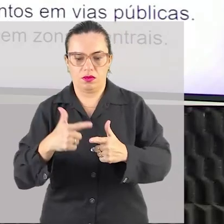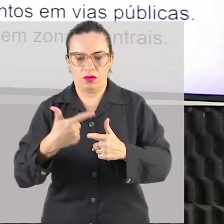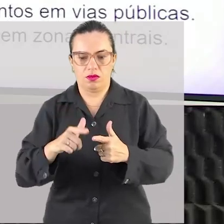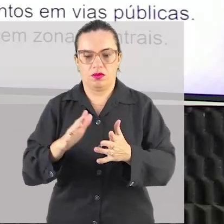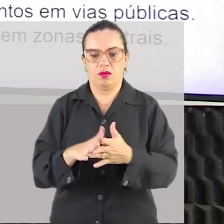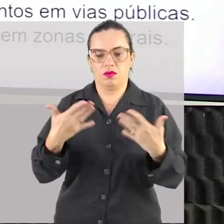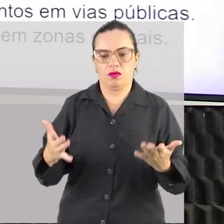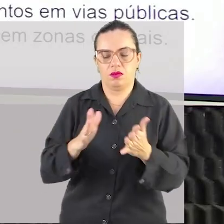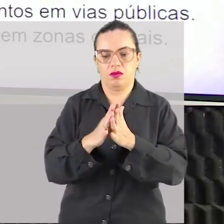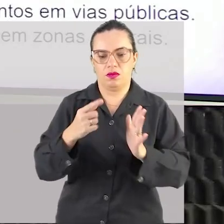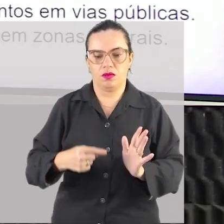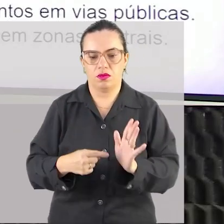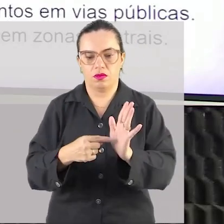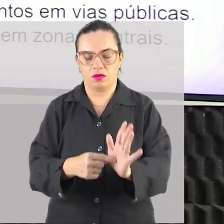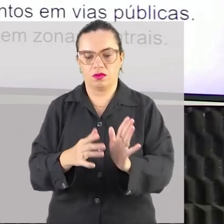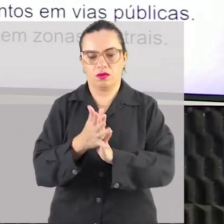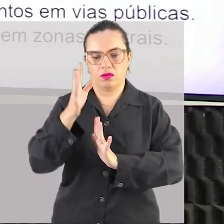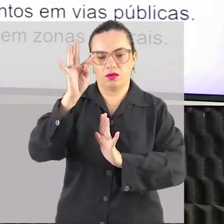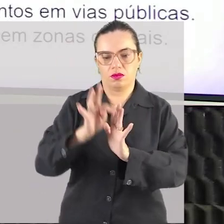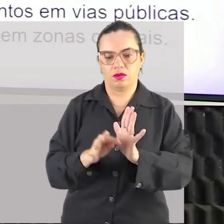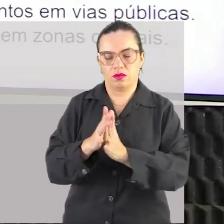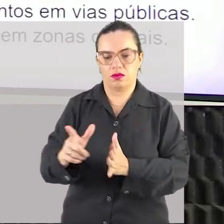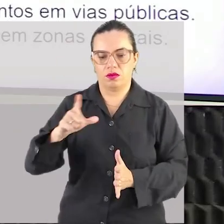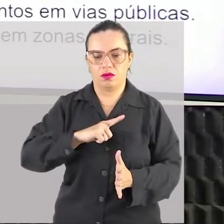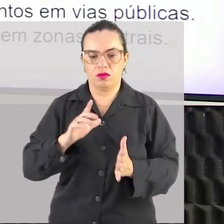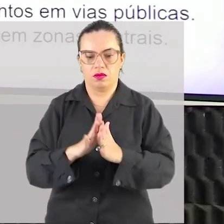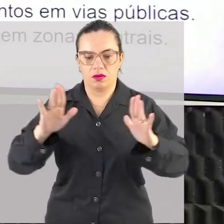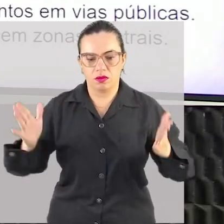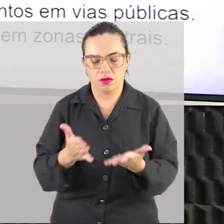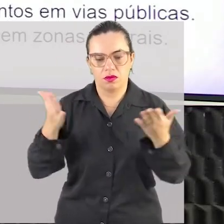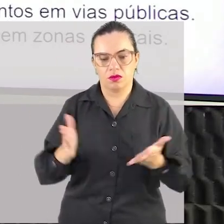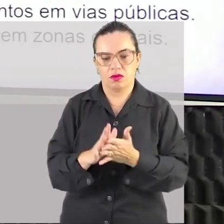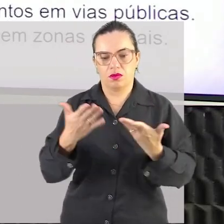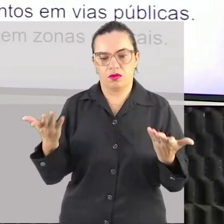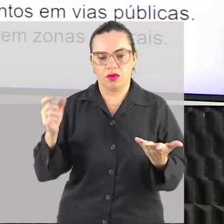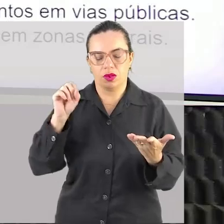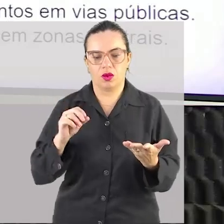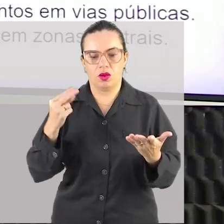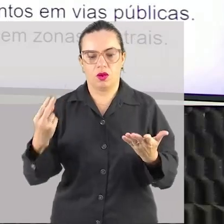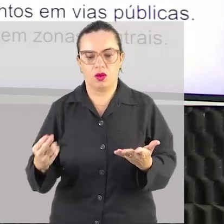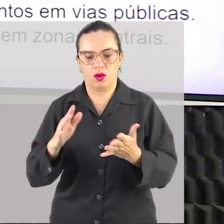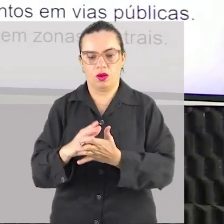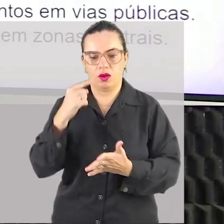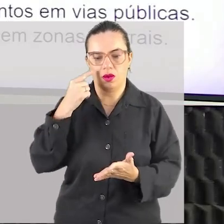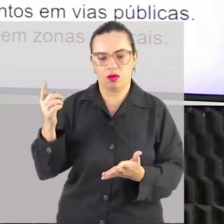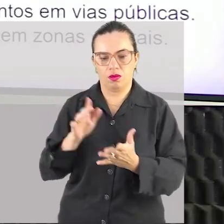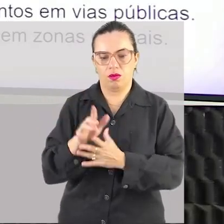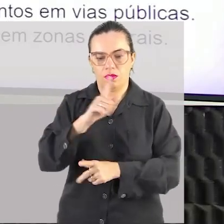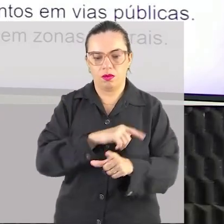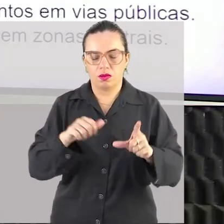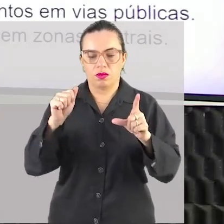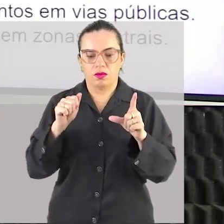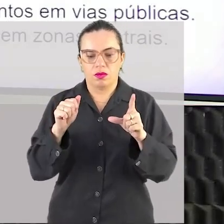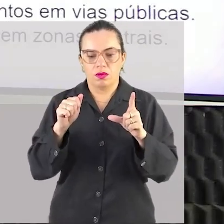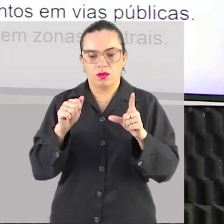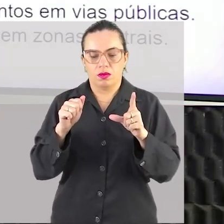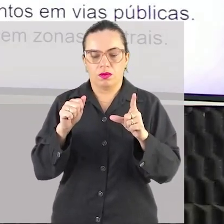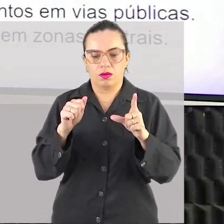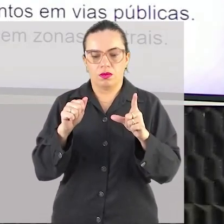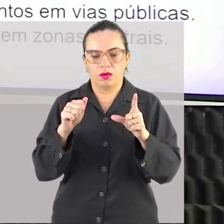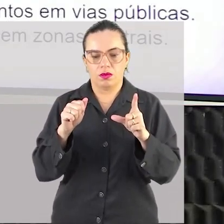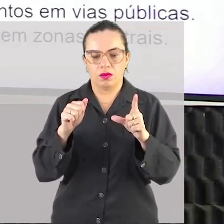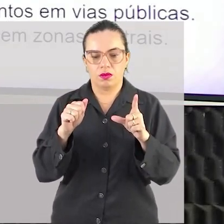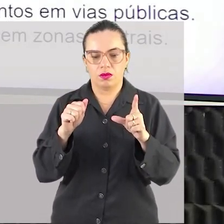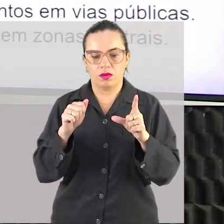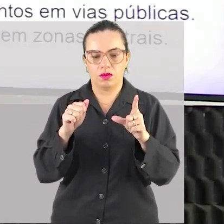ou essa problemática apresentada no texto deve-se se incentivar ou incentivar letra a habitação em